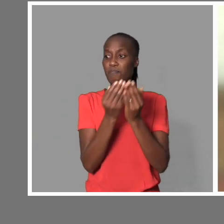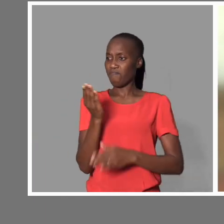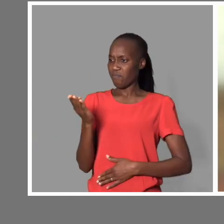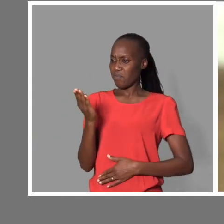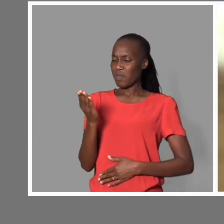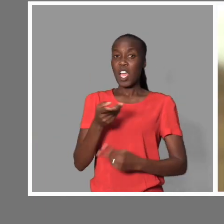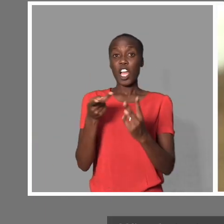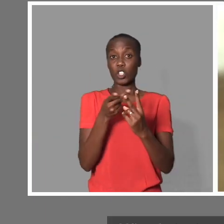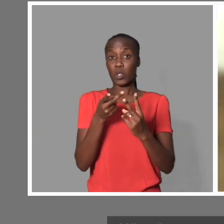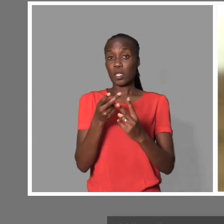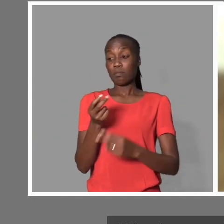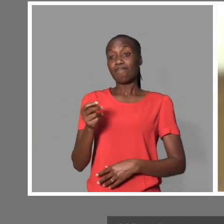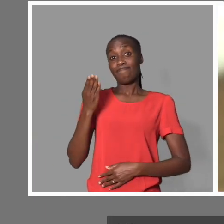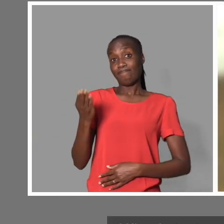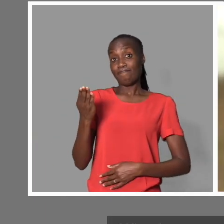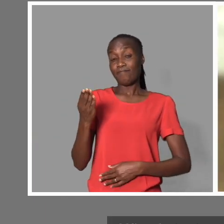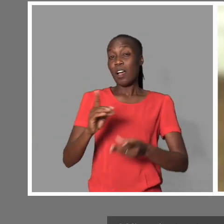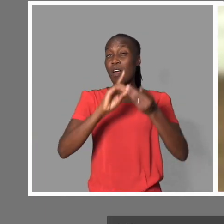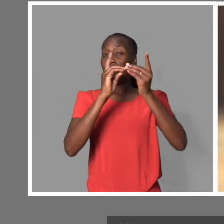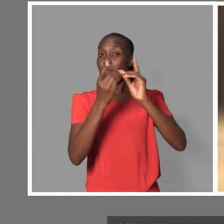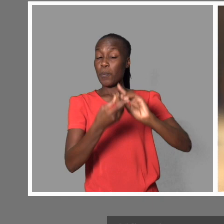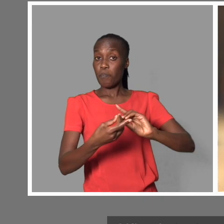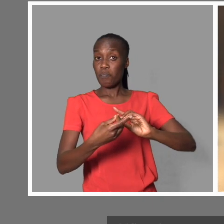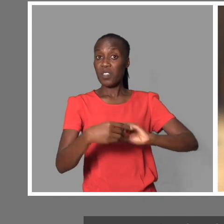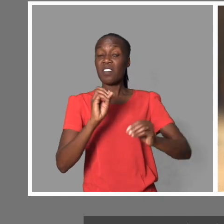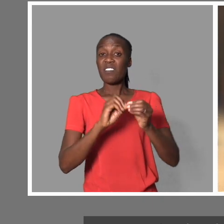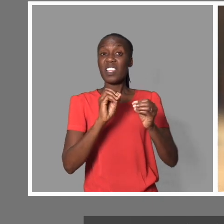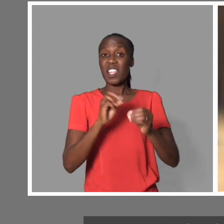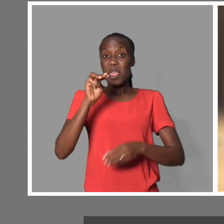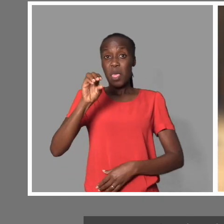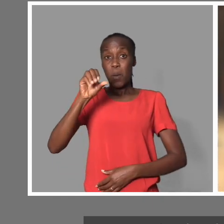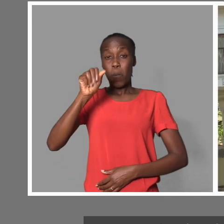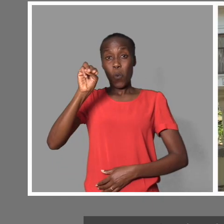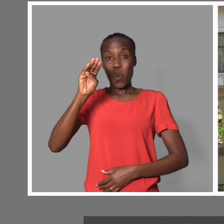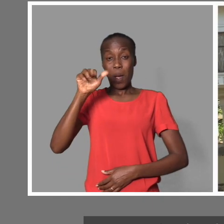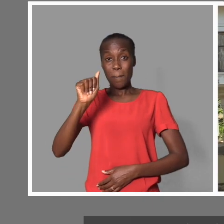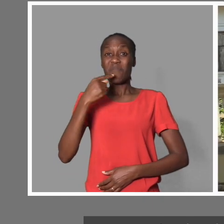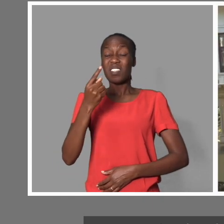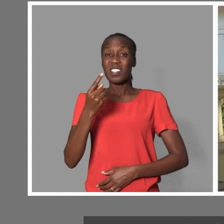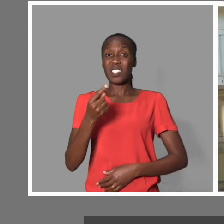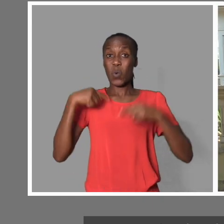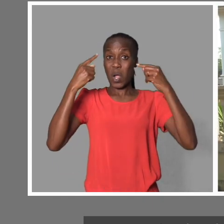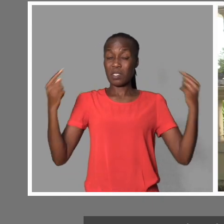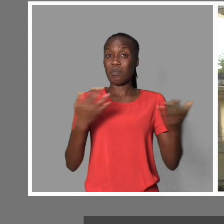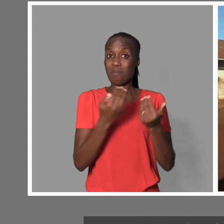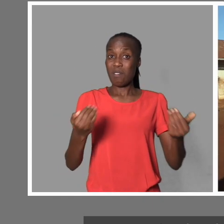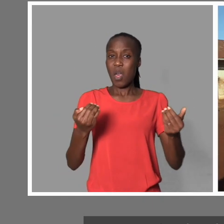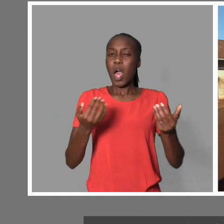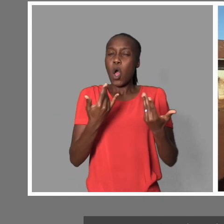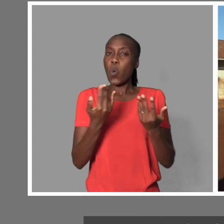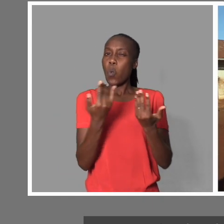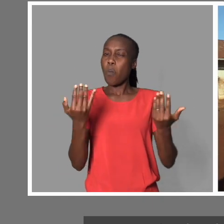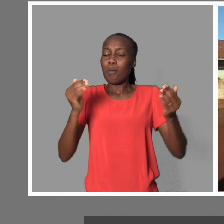aceita. Não obstante a história destas duas adolescentes, o setor de educação na Moamba acredita que o índice de